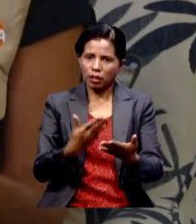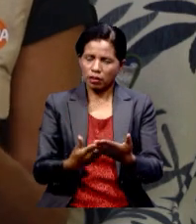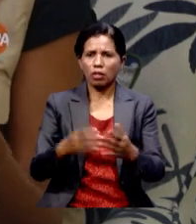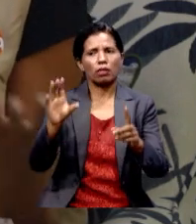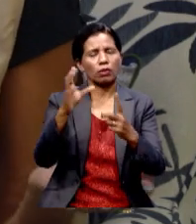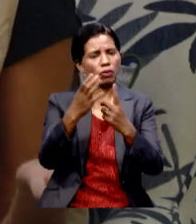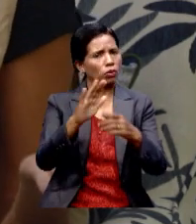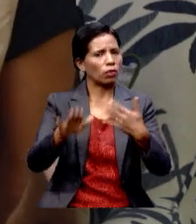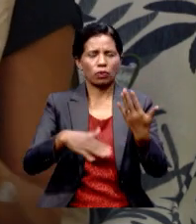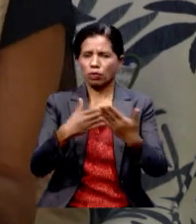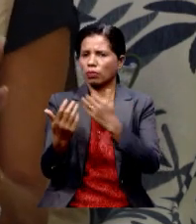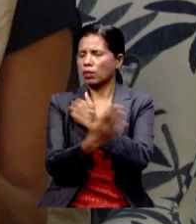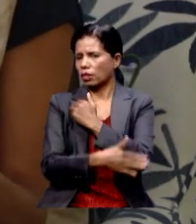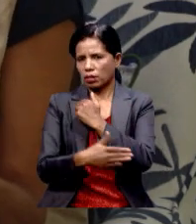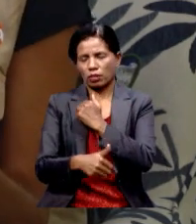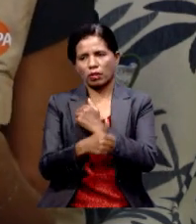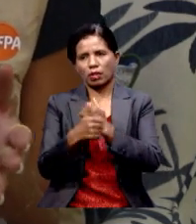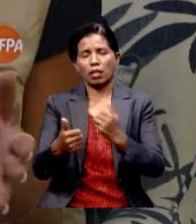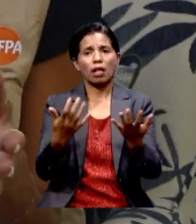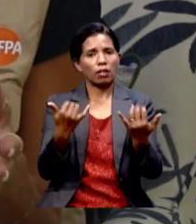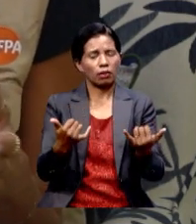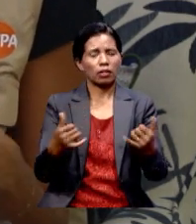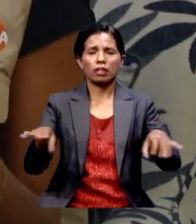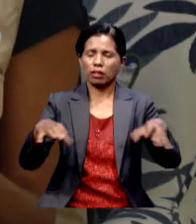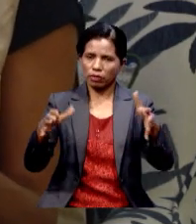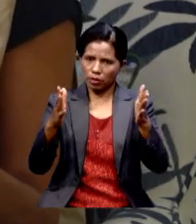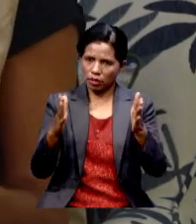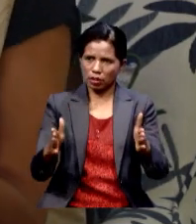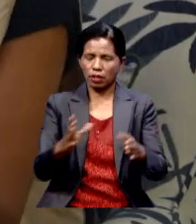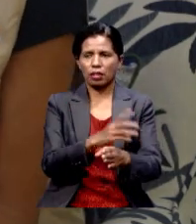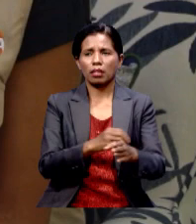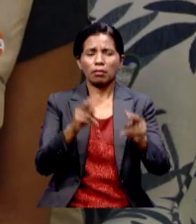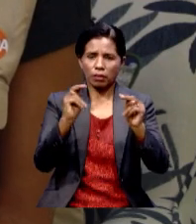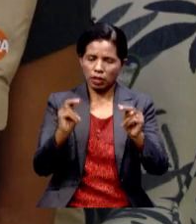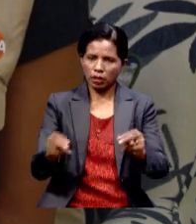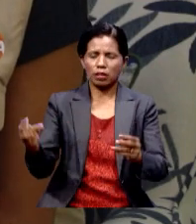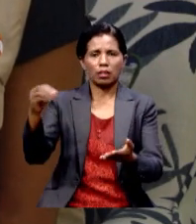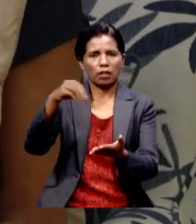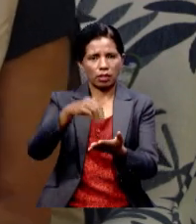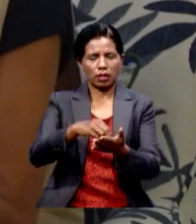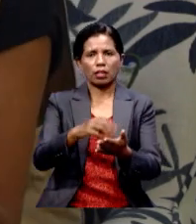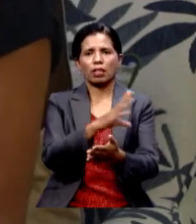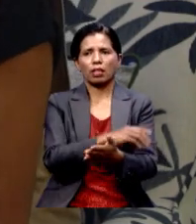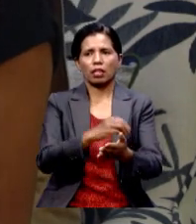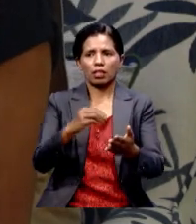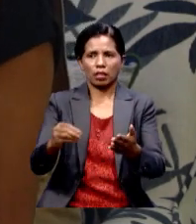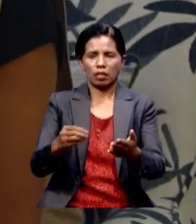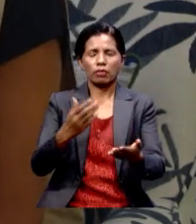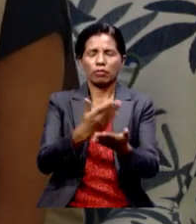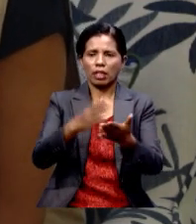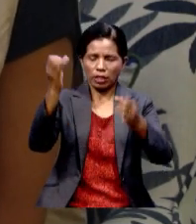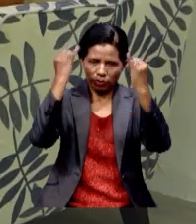que há em todos os países, mas elas têm que ser trabalhadas. E para isso é preciso um investimento também na parte da